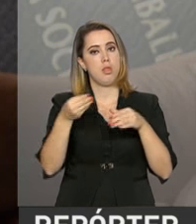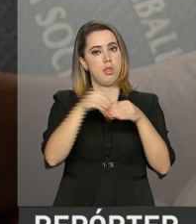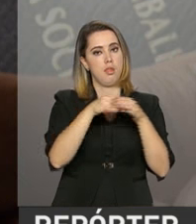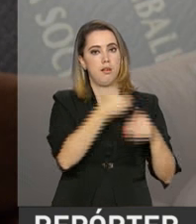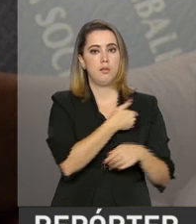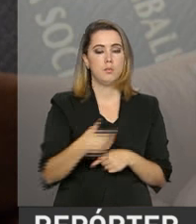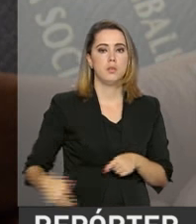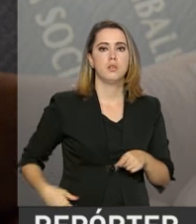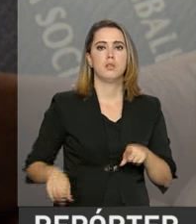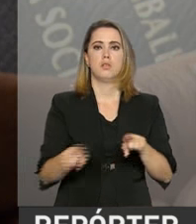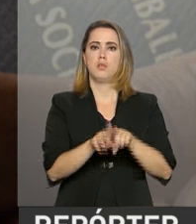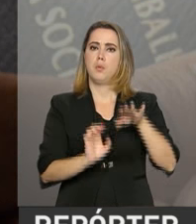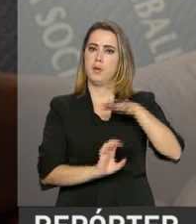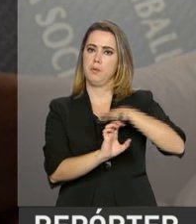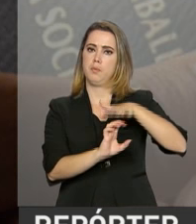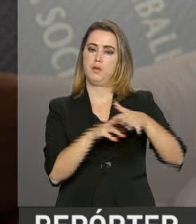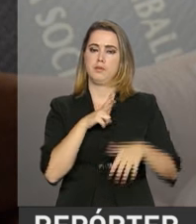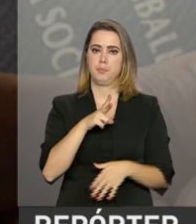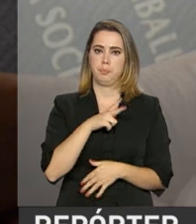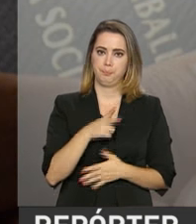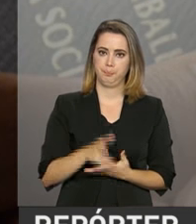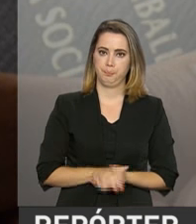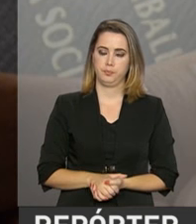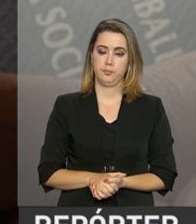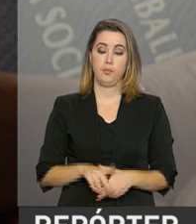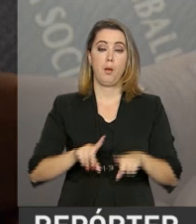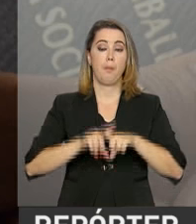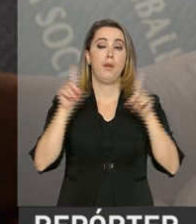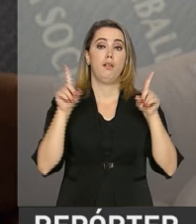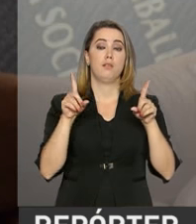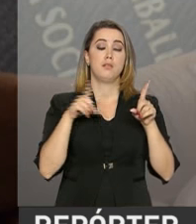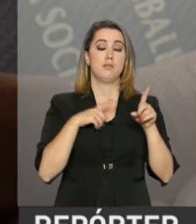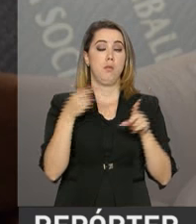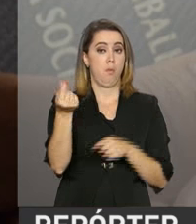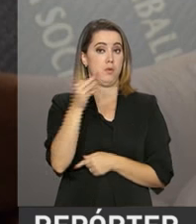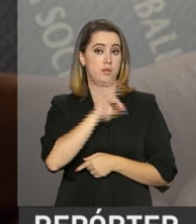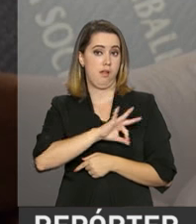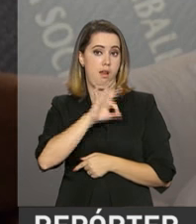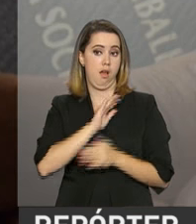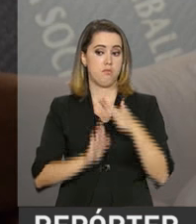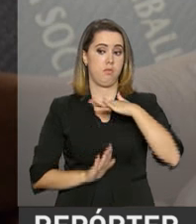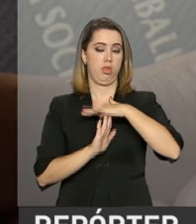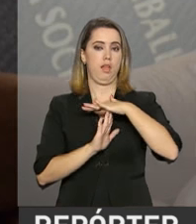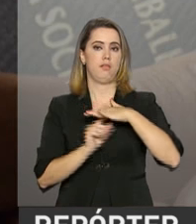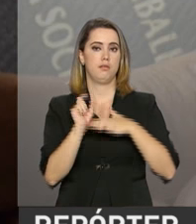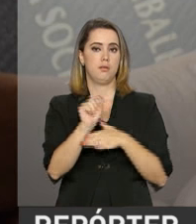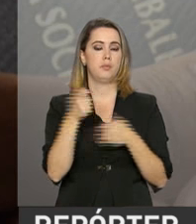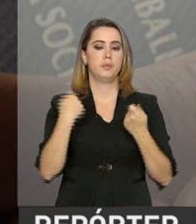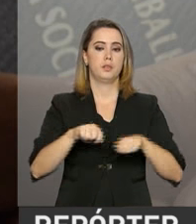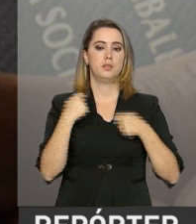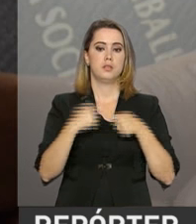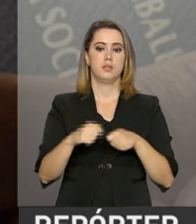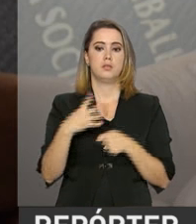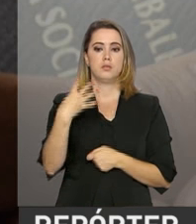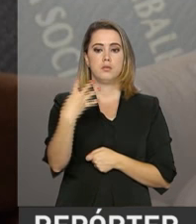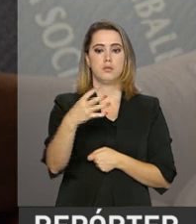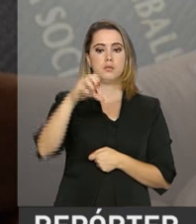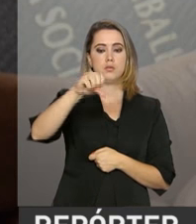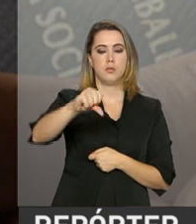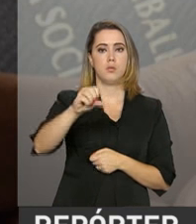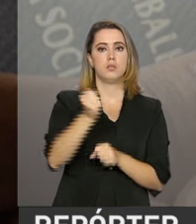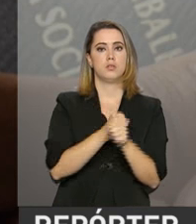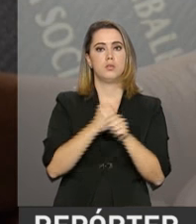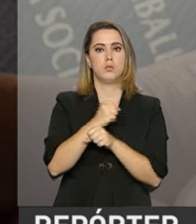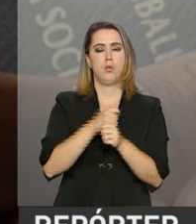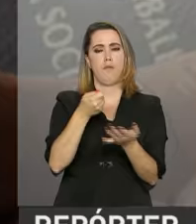quanto trabalhadores da iniciativa privada. Mas, para receber o teto do INSS, são necessários 49 anos